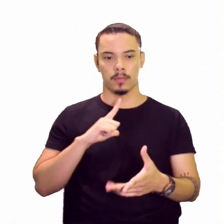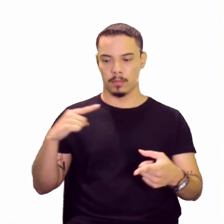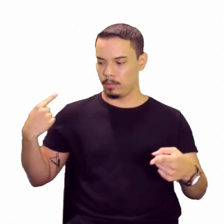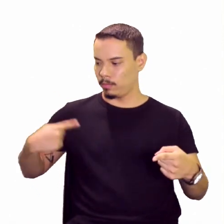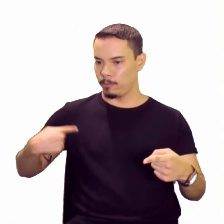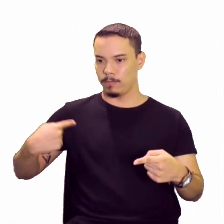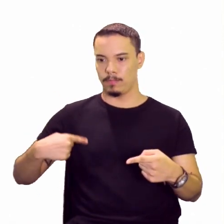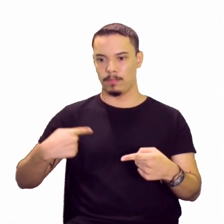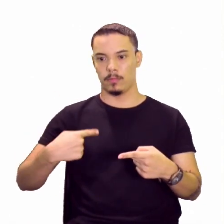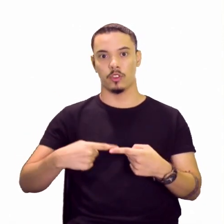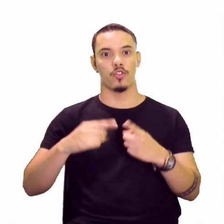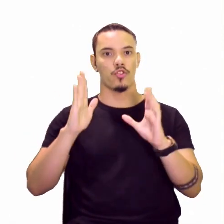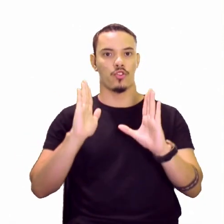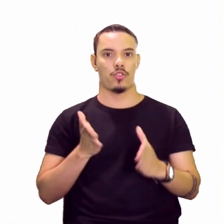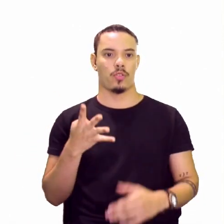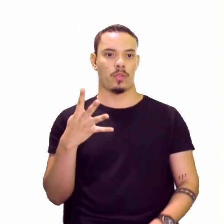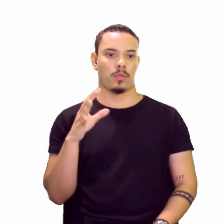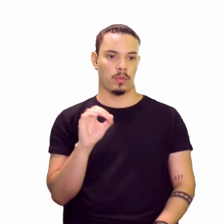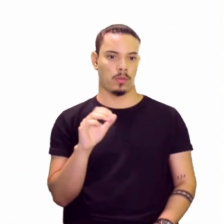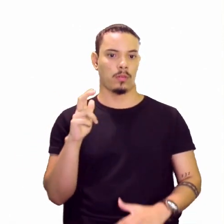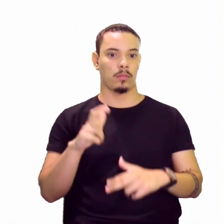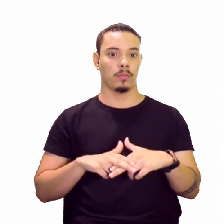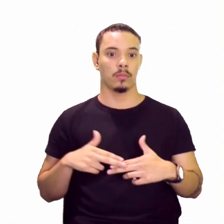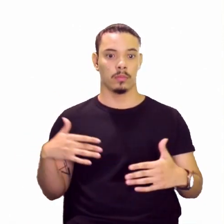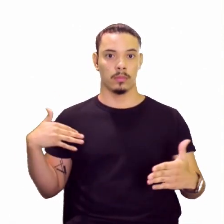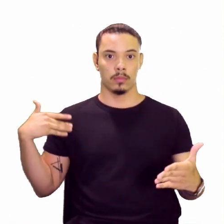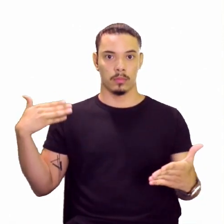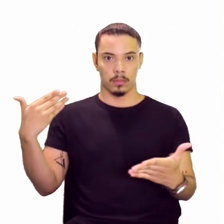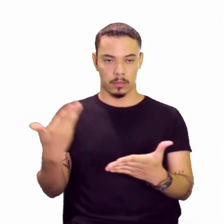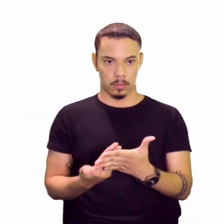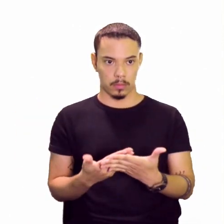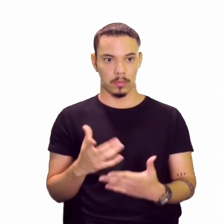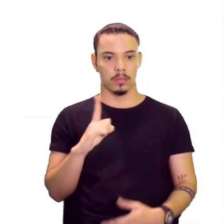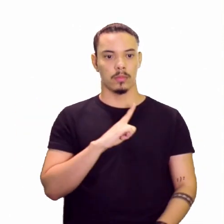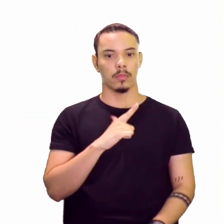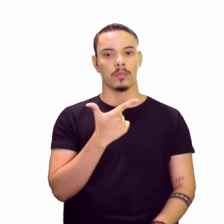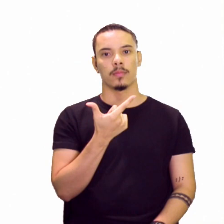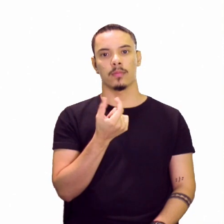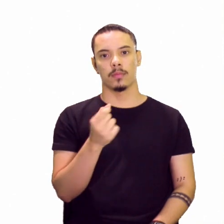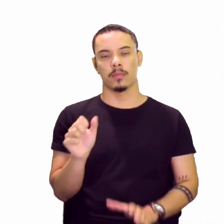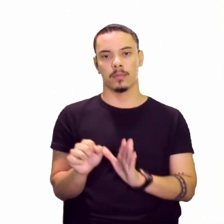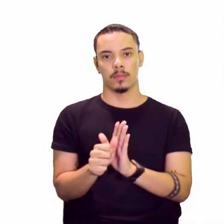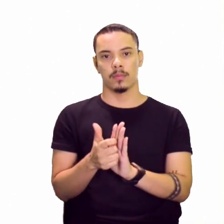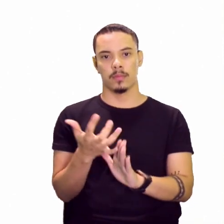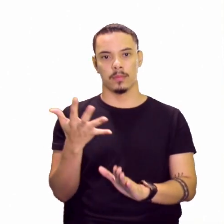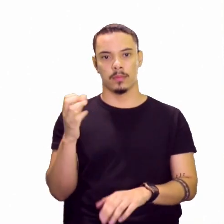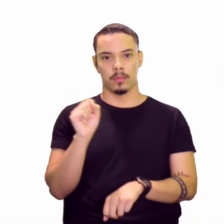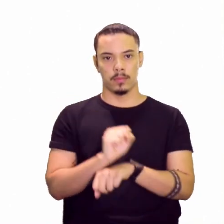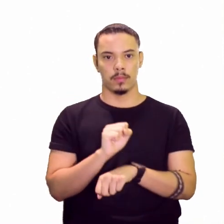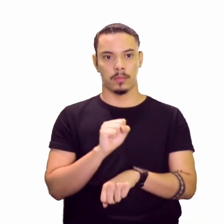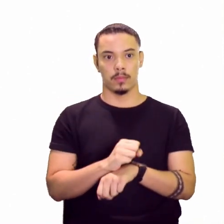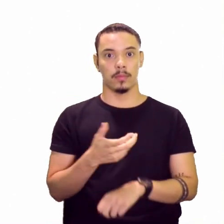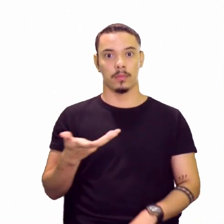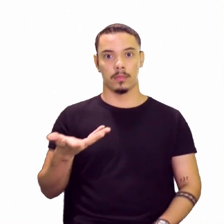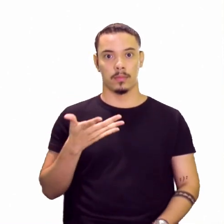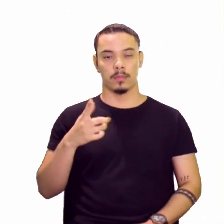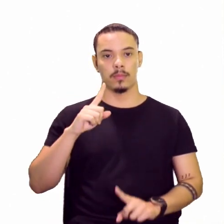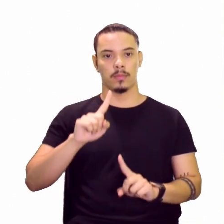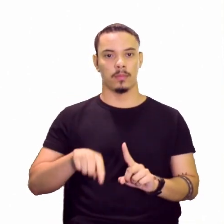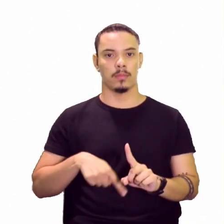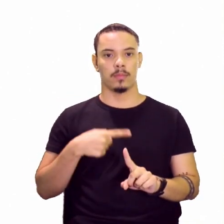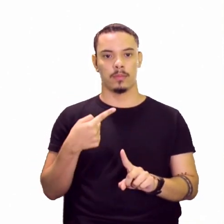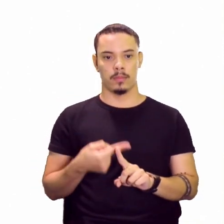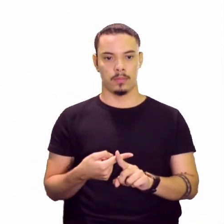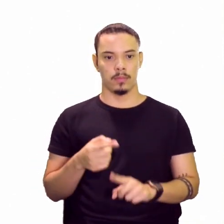né? Então, a distância total percorrida vai ser dos 20 primeiros segundos em movimento uniforme, e mais... os